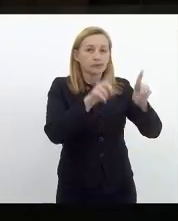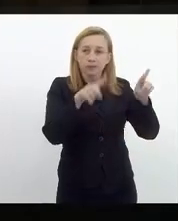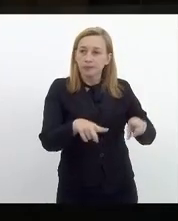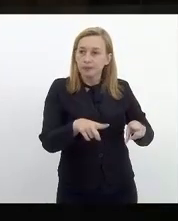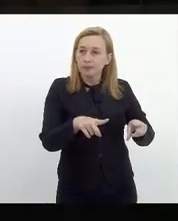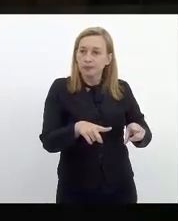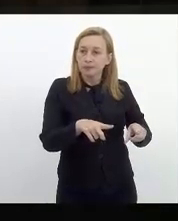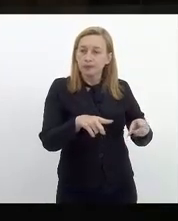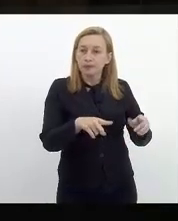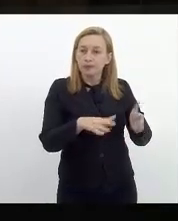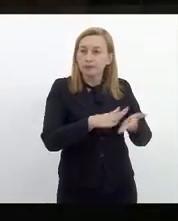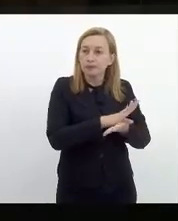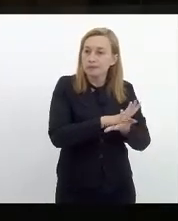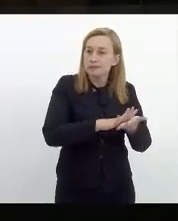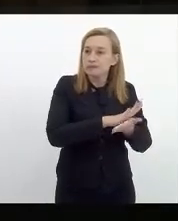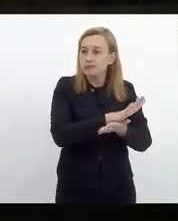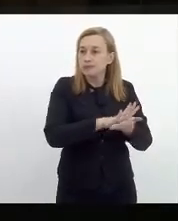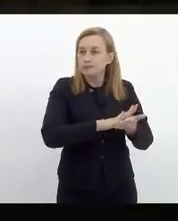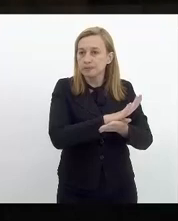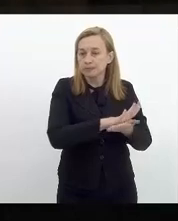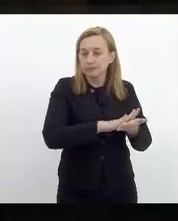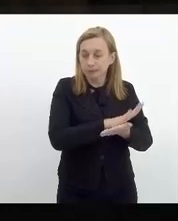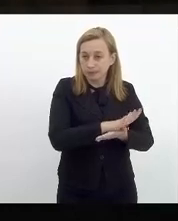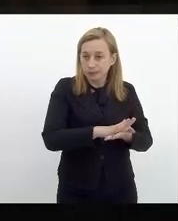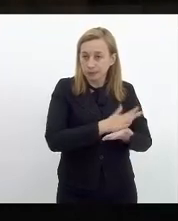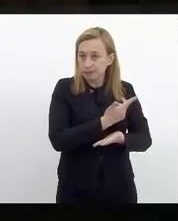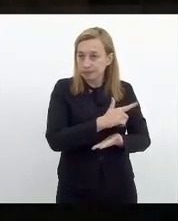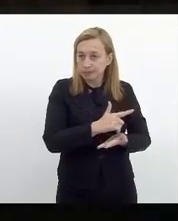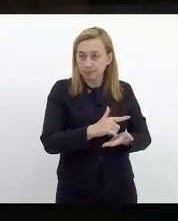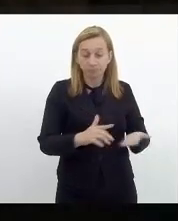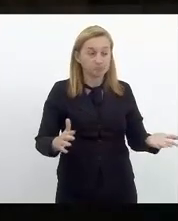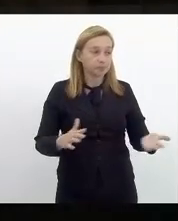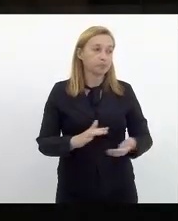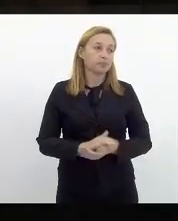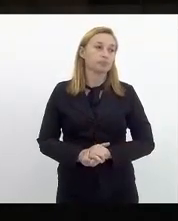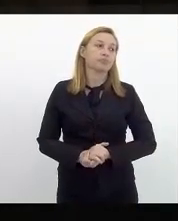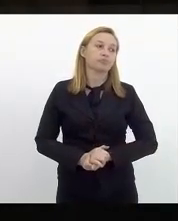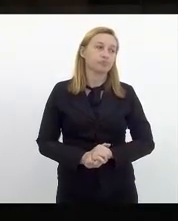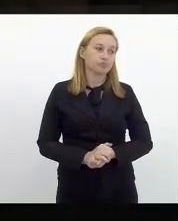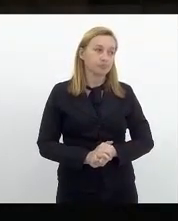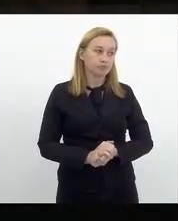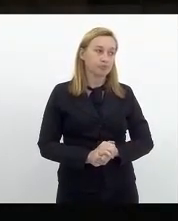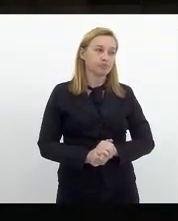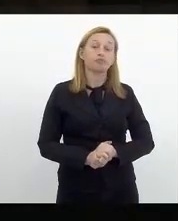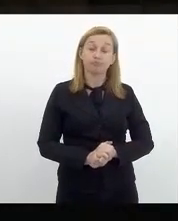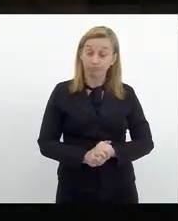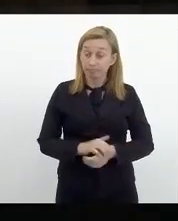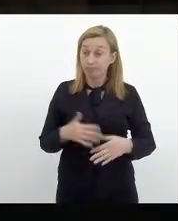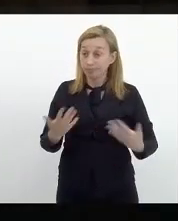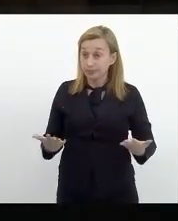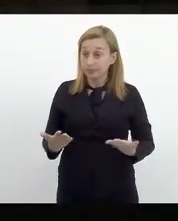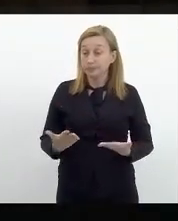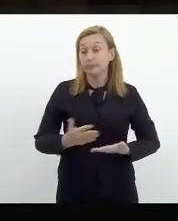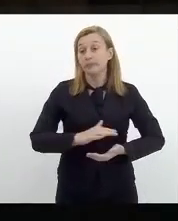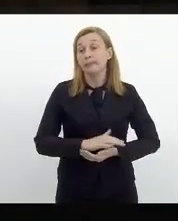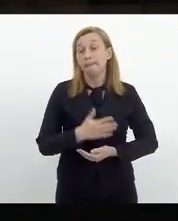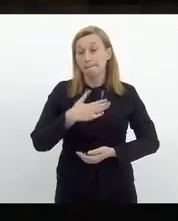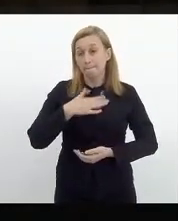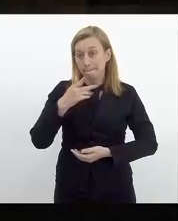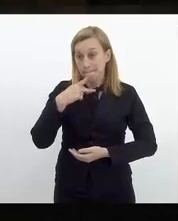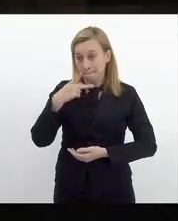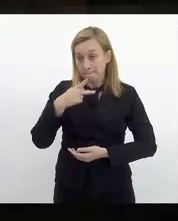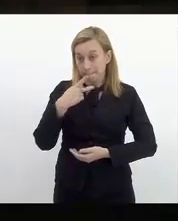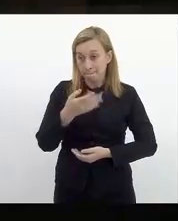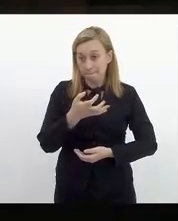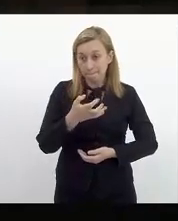funcionários Não tem absolutamente nada né nem Convenção Coletiva de trabalho então são essas as considerações